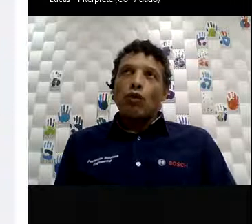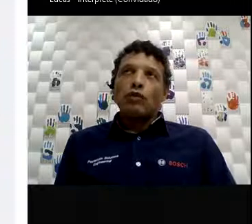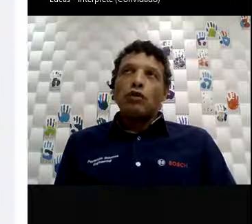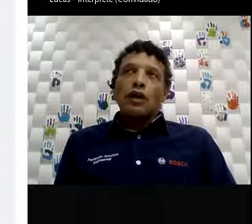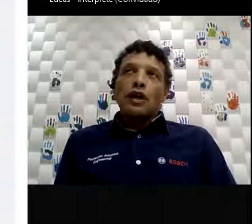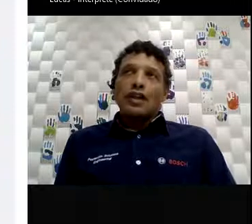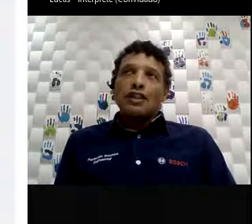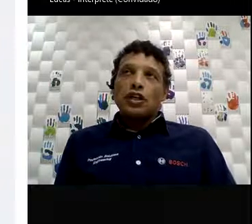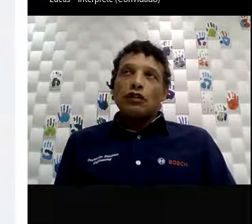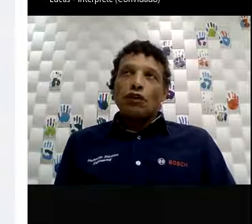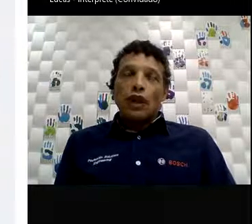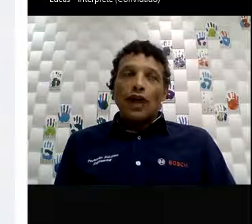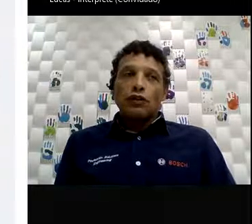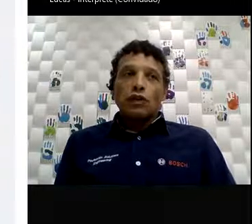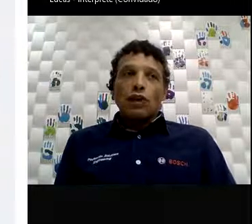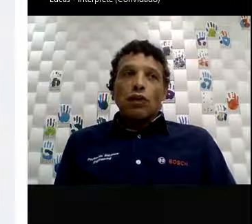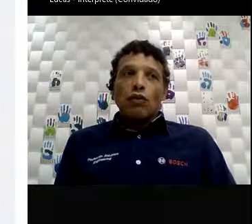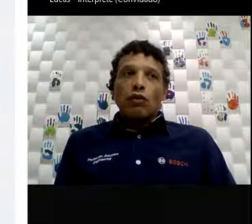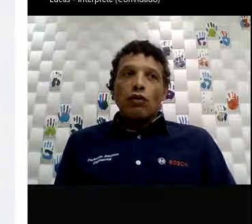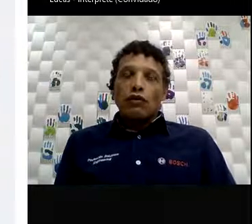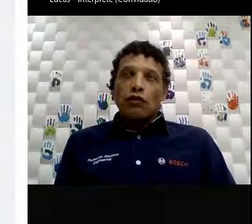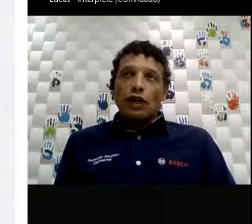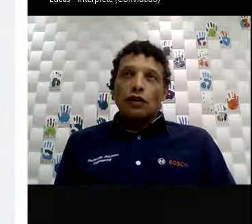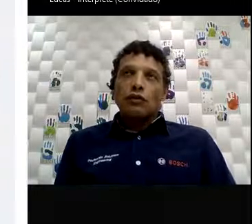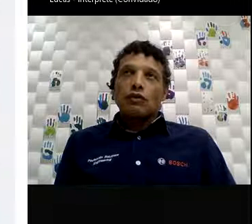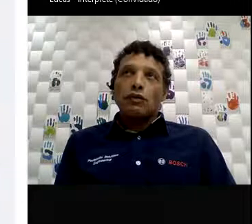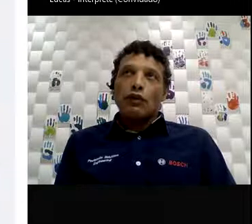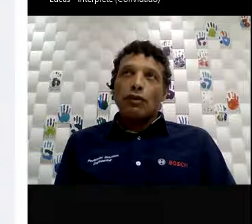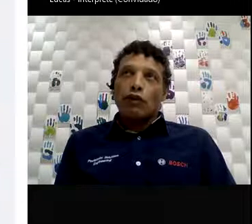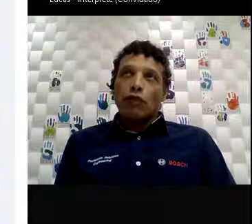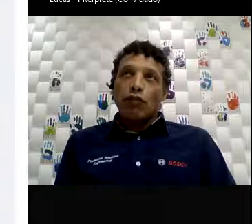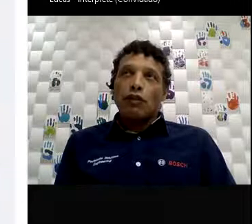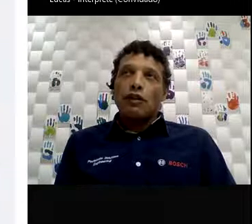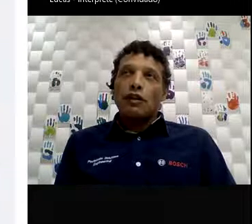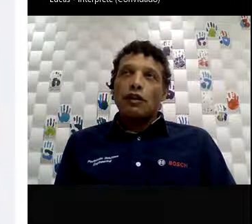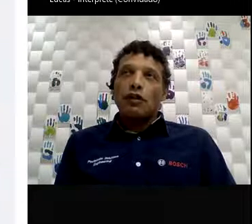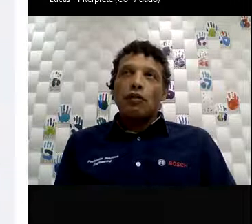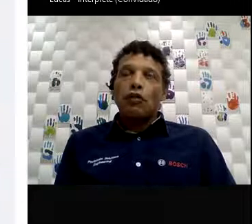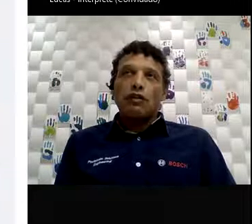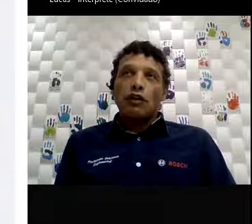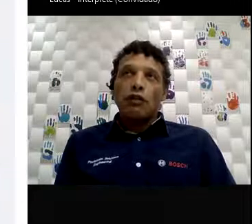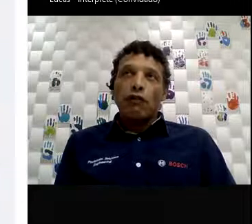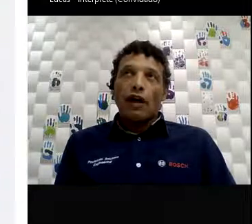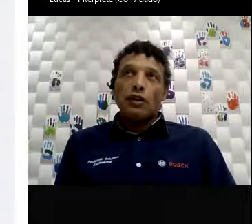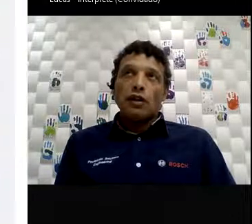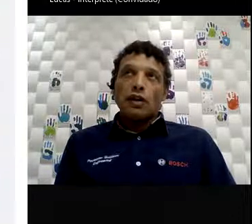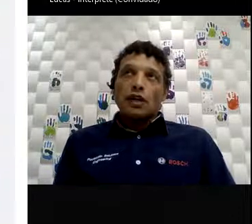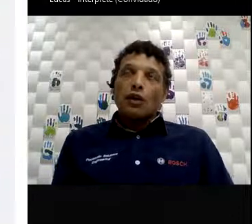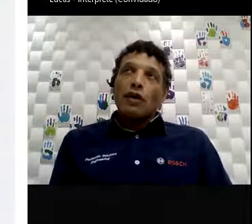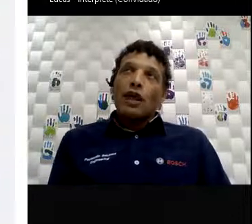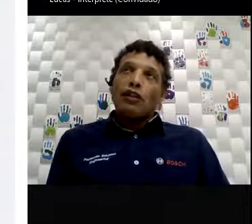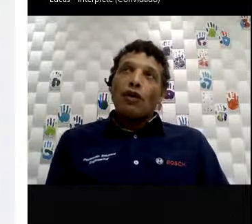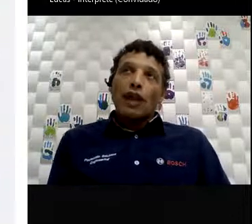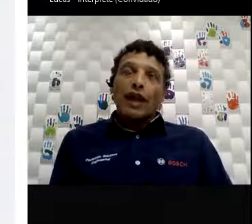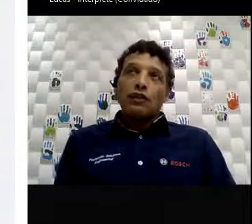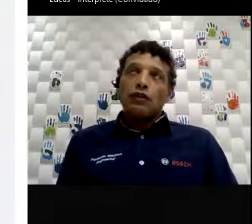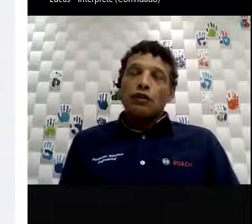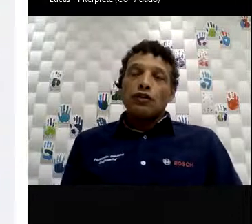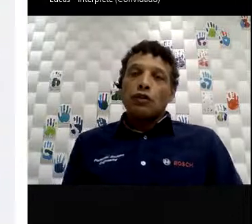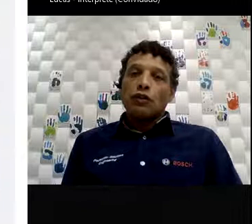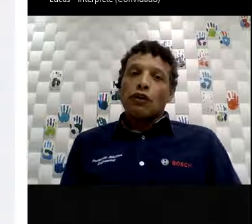foco muito direcionado com os seres humanos, com as pessoas que estão em torno da nossa fábrica. Então, esse é